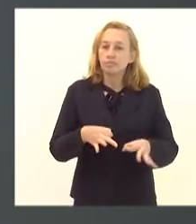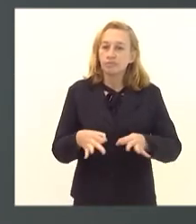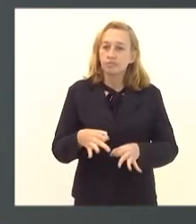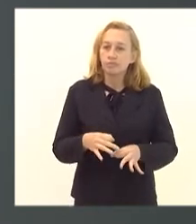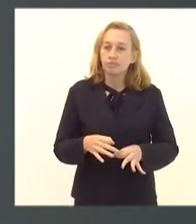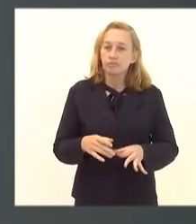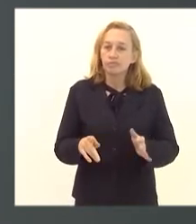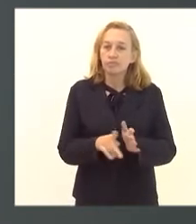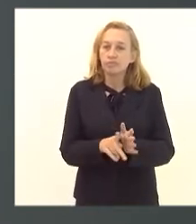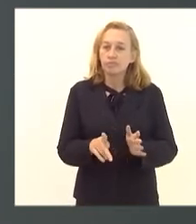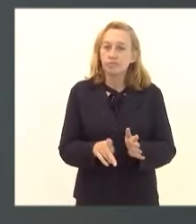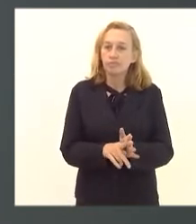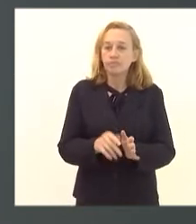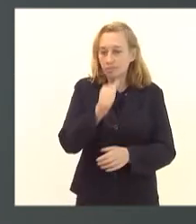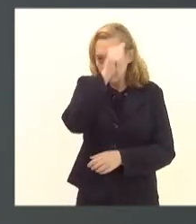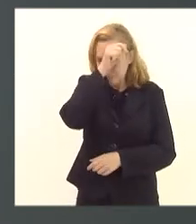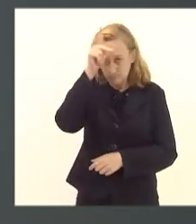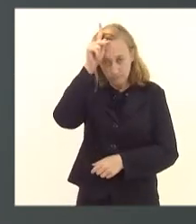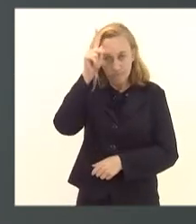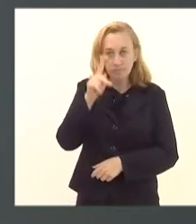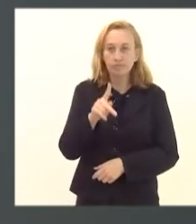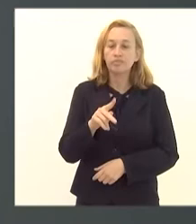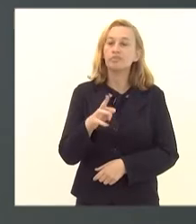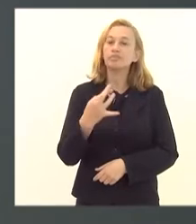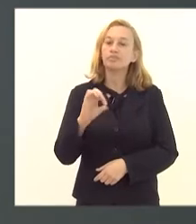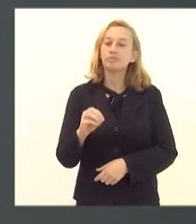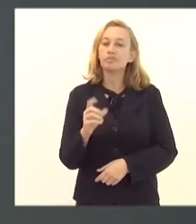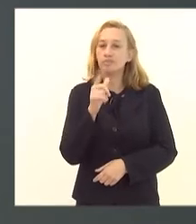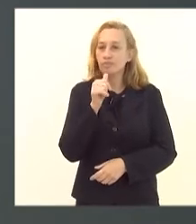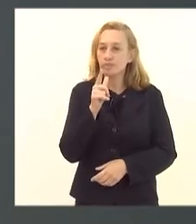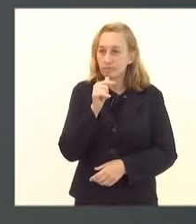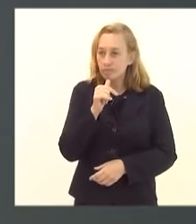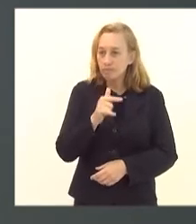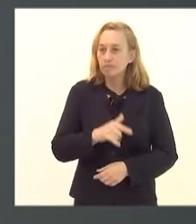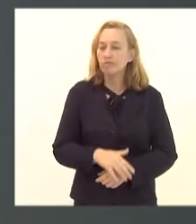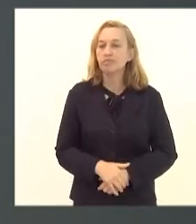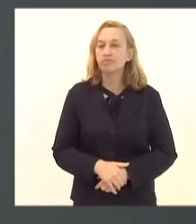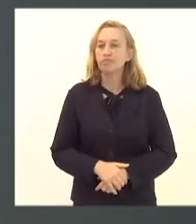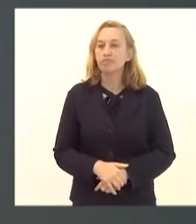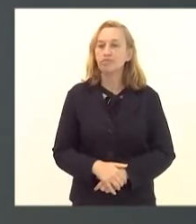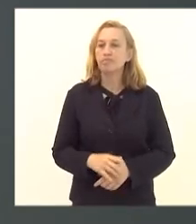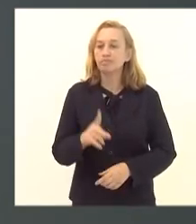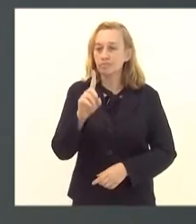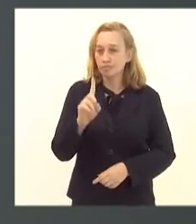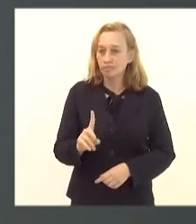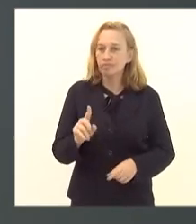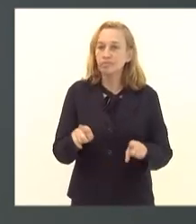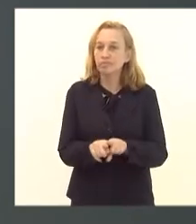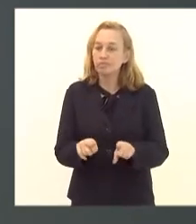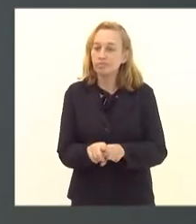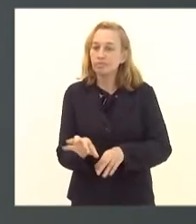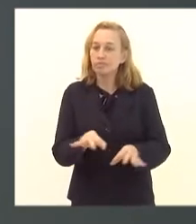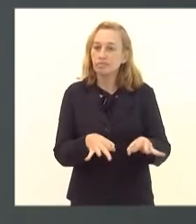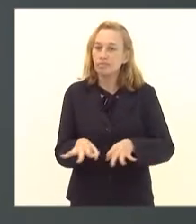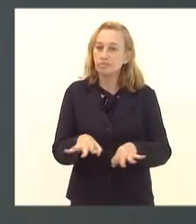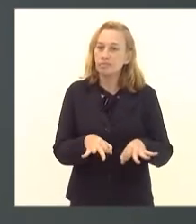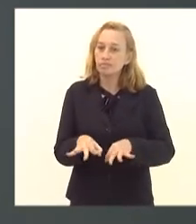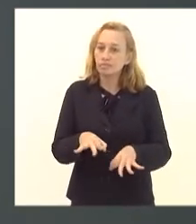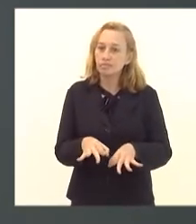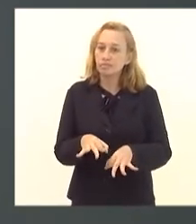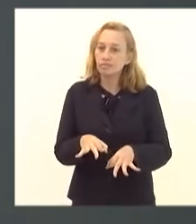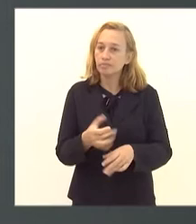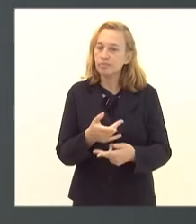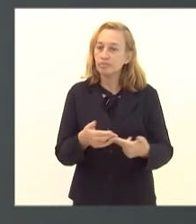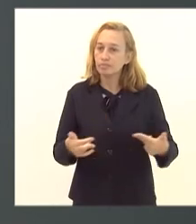da Rio Águas, veio como um projeto básico, fizemos as nossas considerações internamente pela diretoria e foram feitas